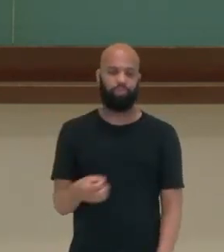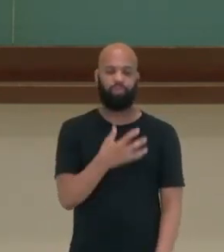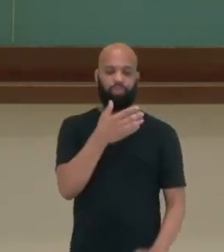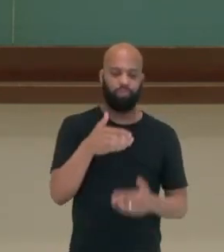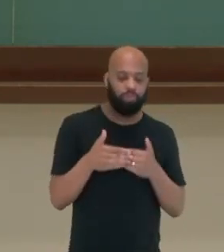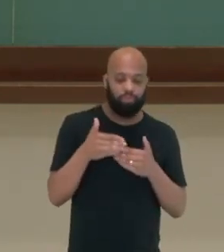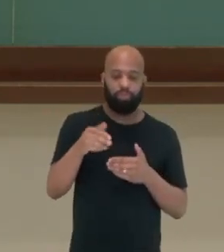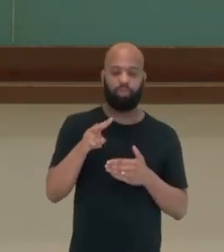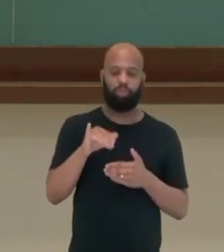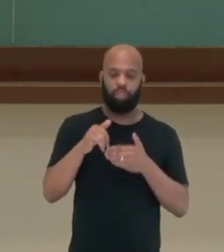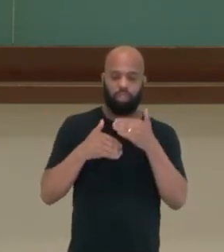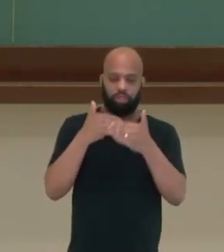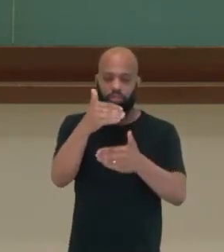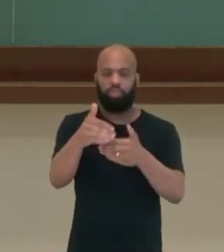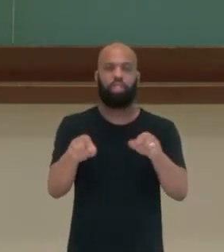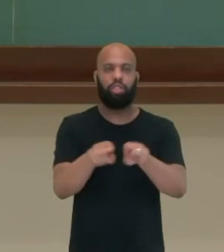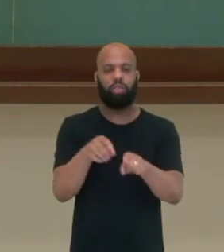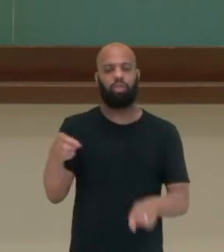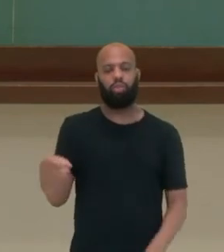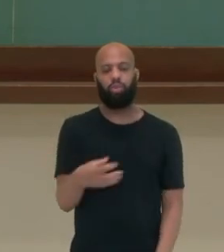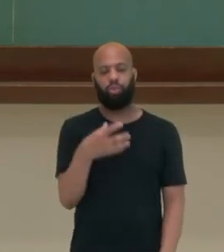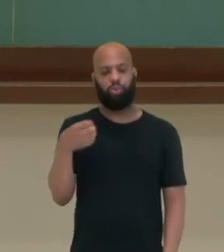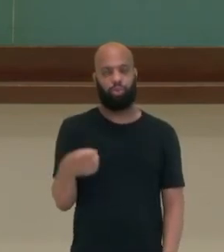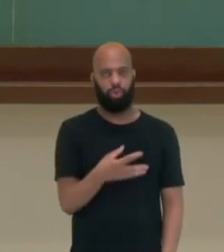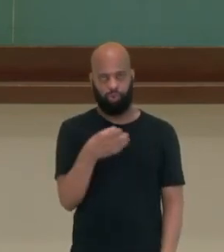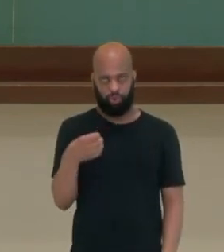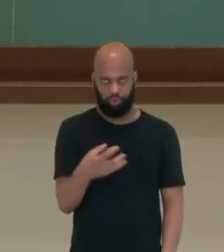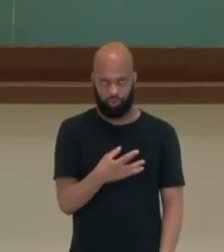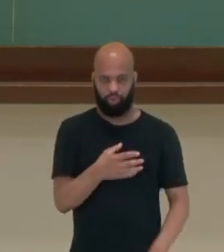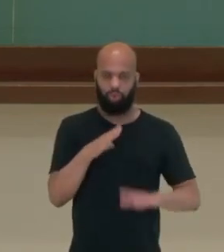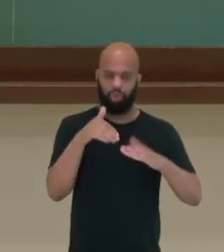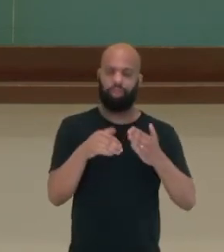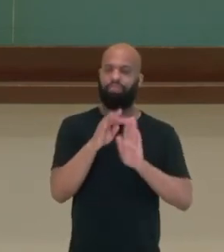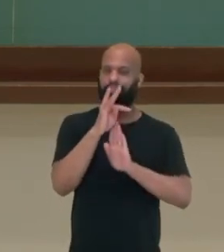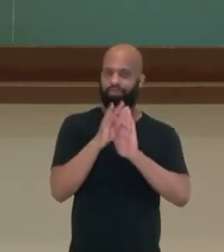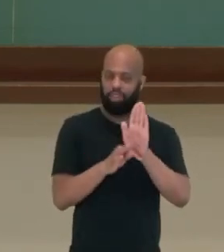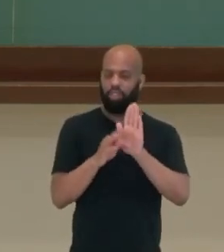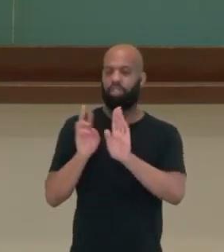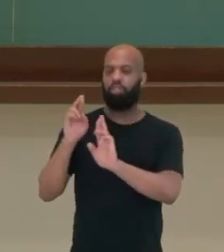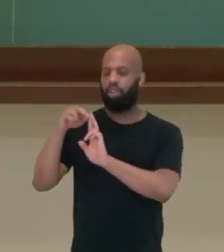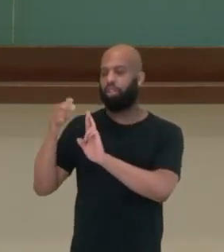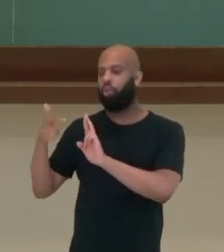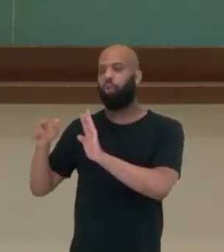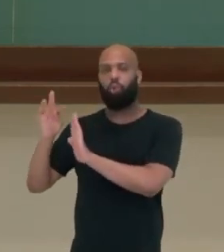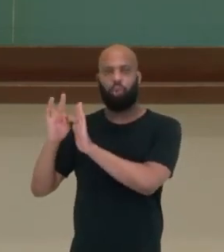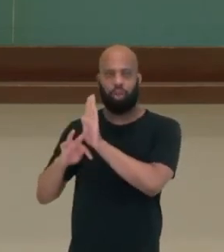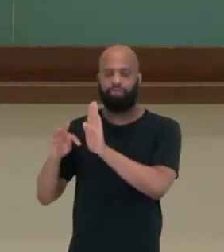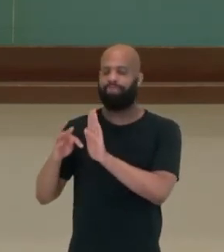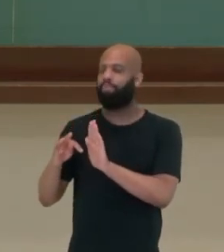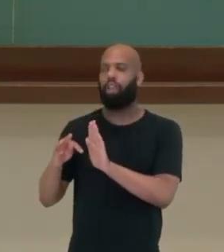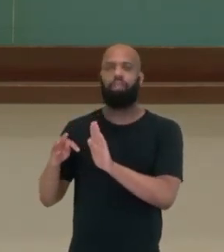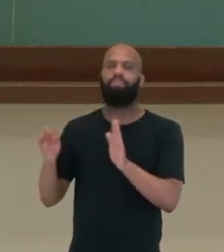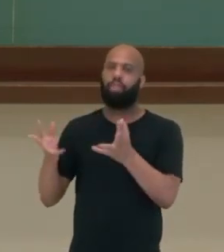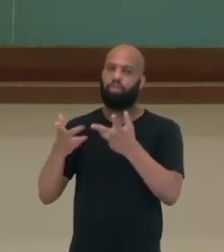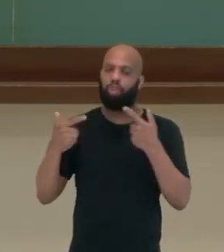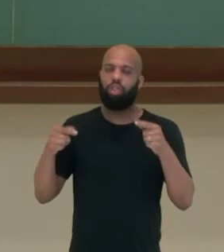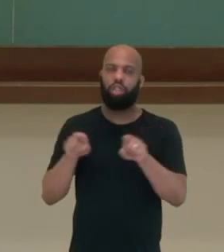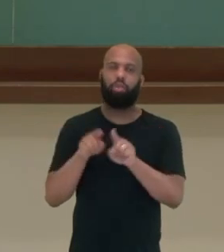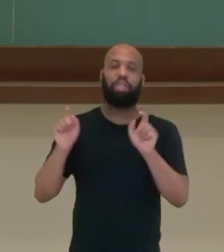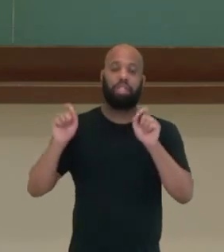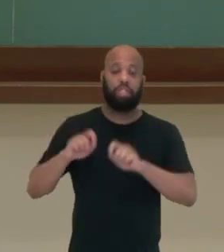dele, desenvolver ideias novas. A intertextualidade é show de bola, ela é ótima de usar. Você pode